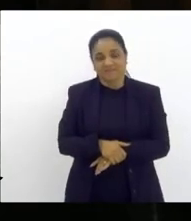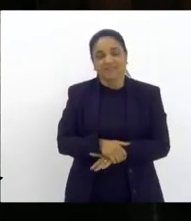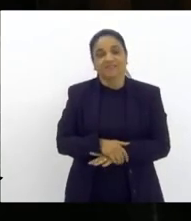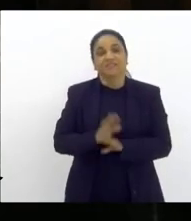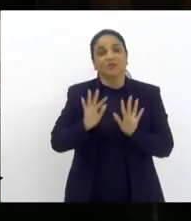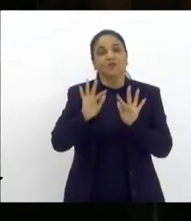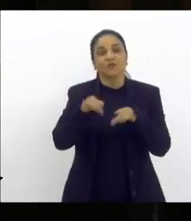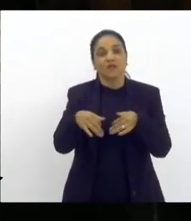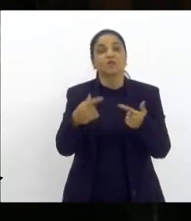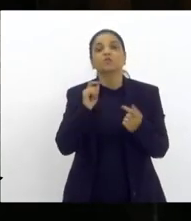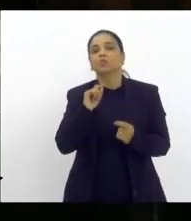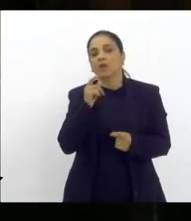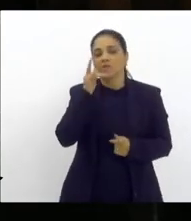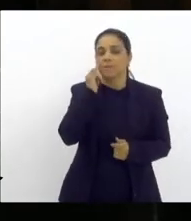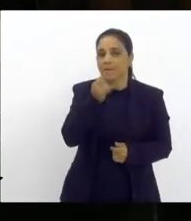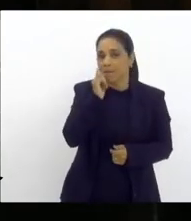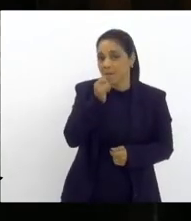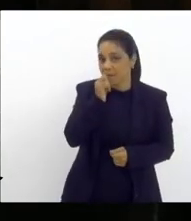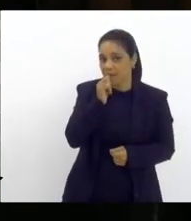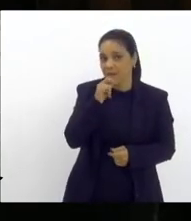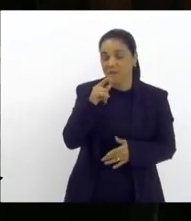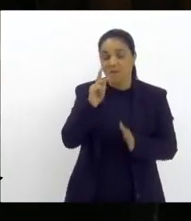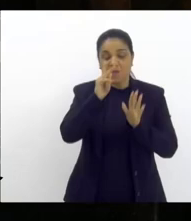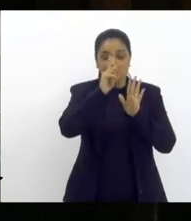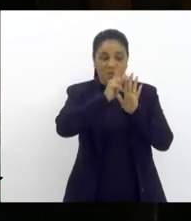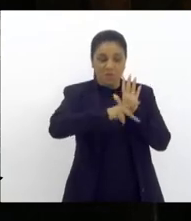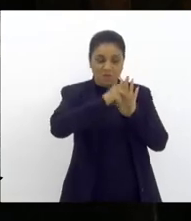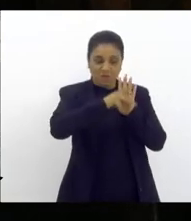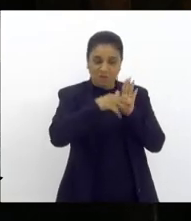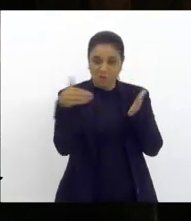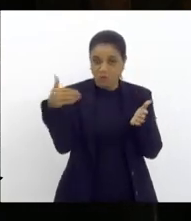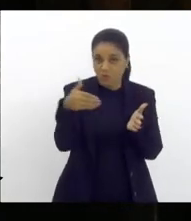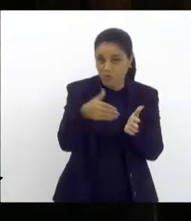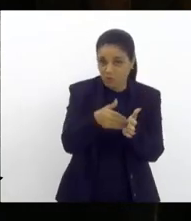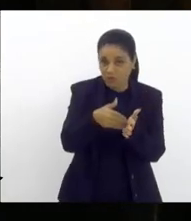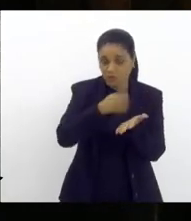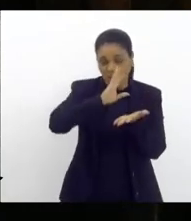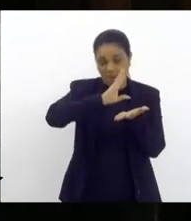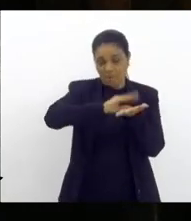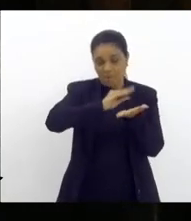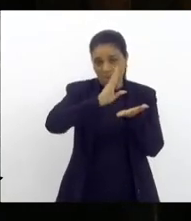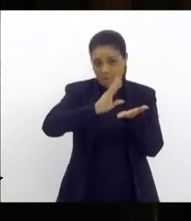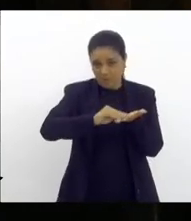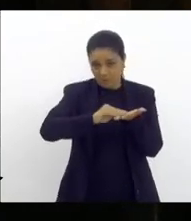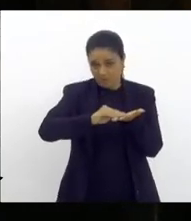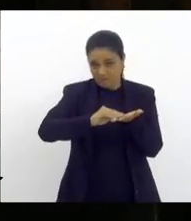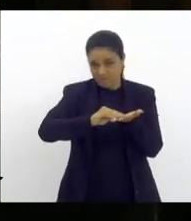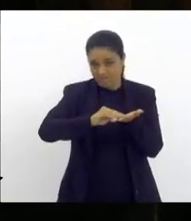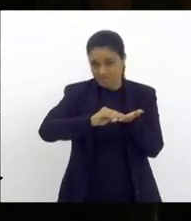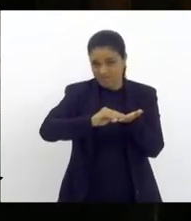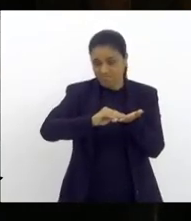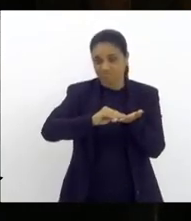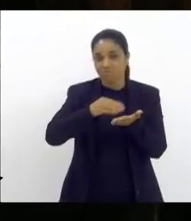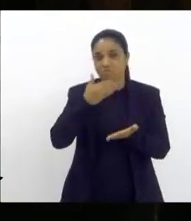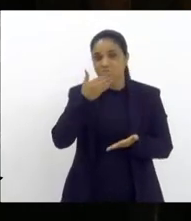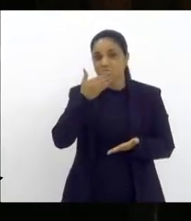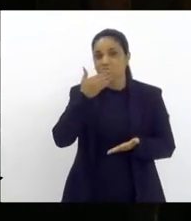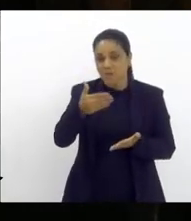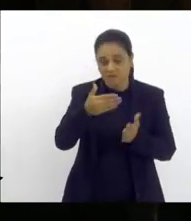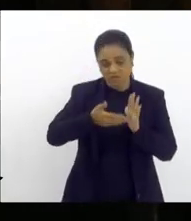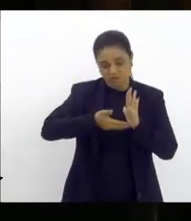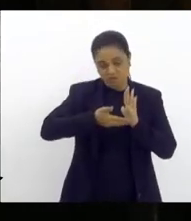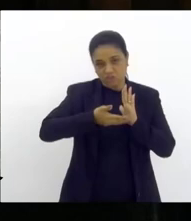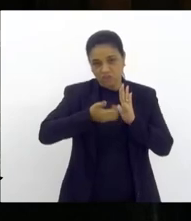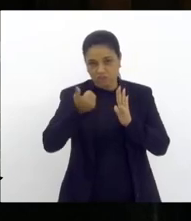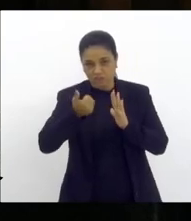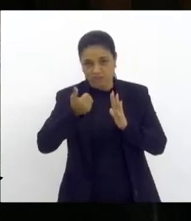dizendo o seguinte o projeto último projeto da pauta que encerrou aliás eu peço que sejam retiradas